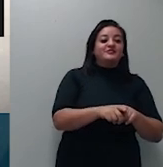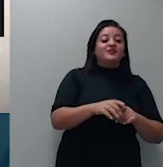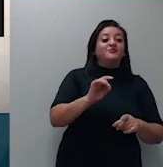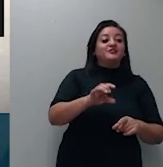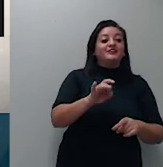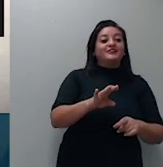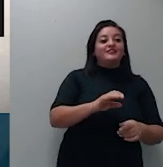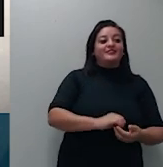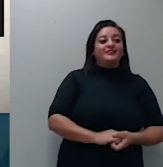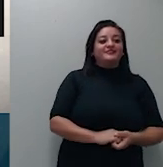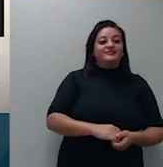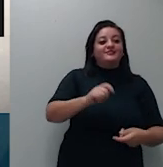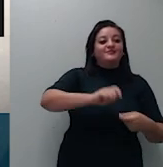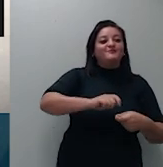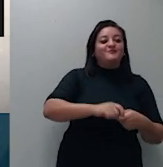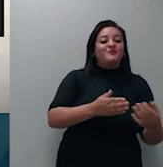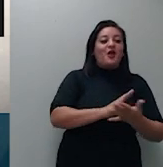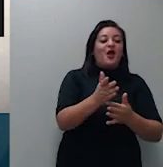somente